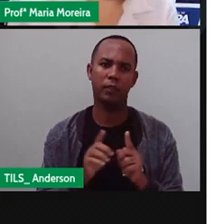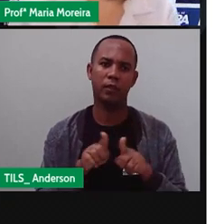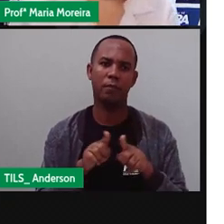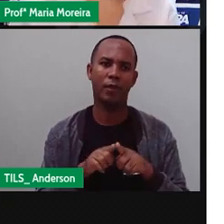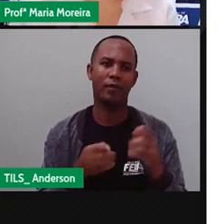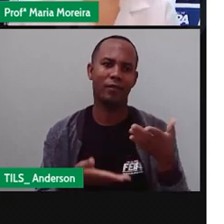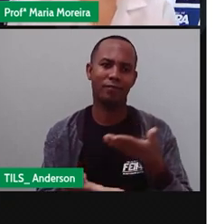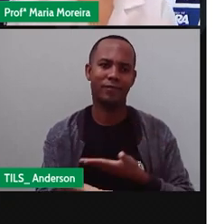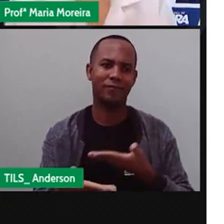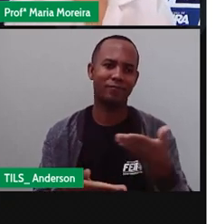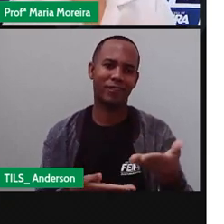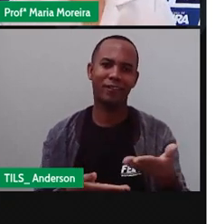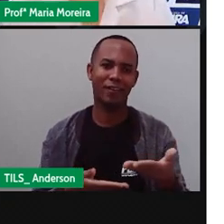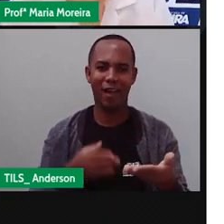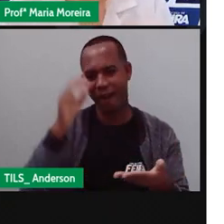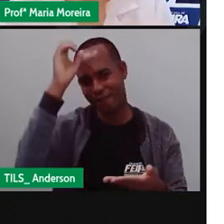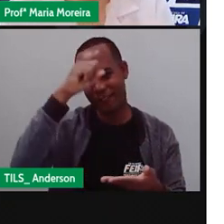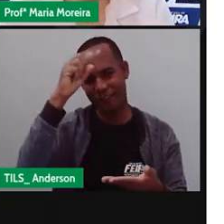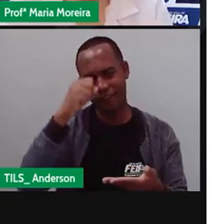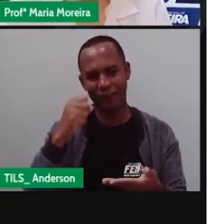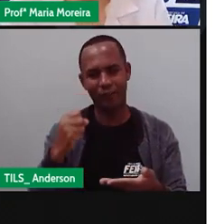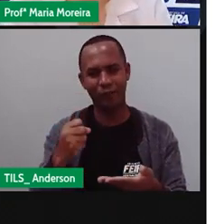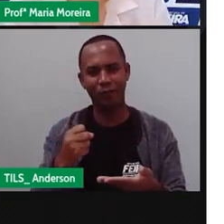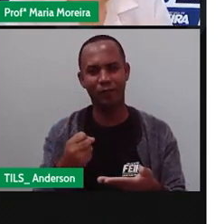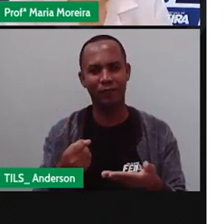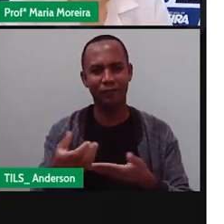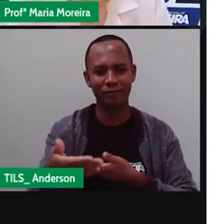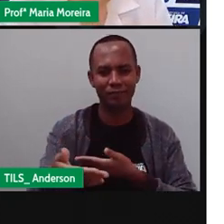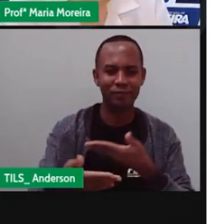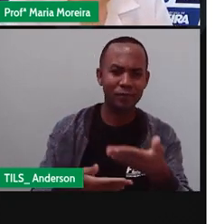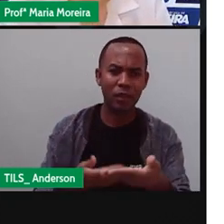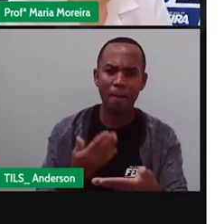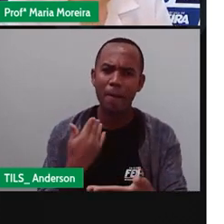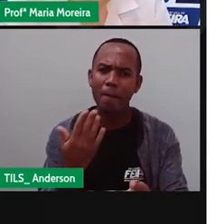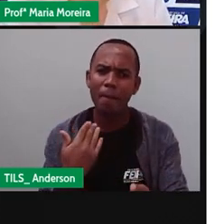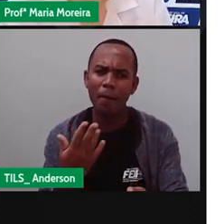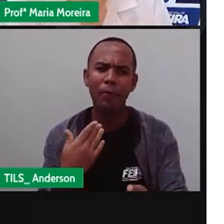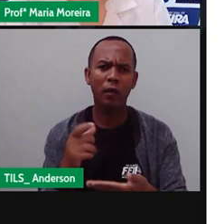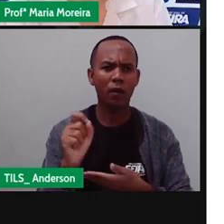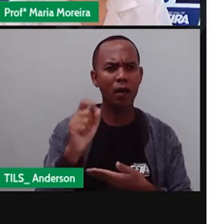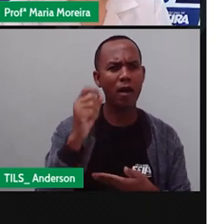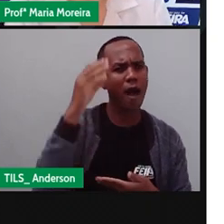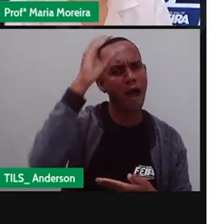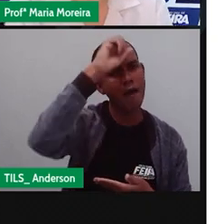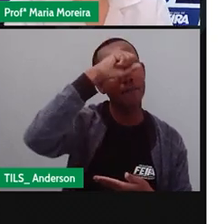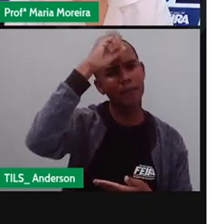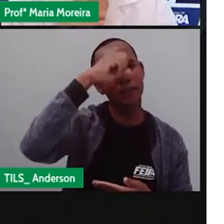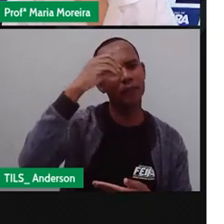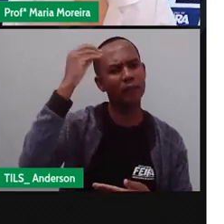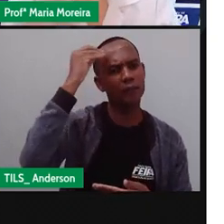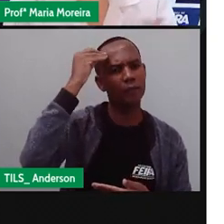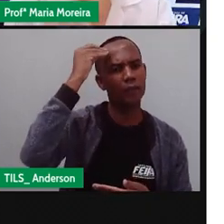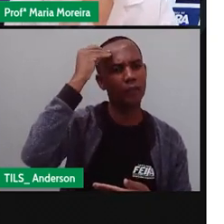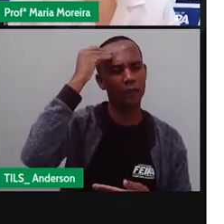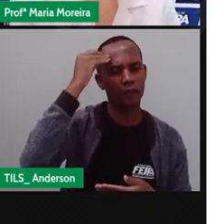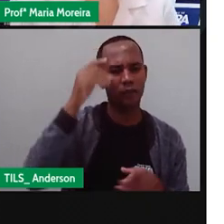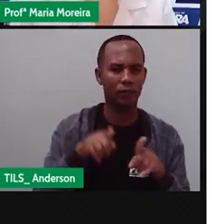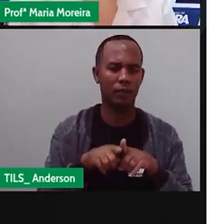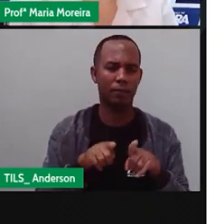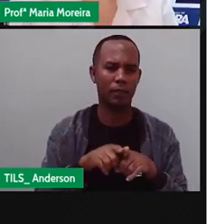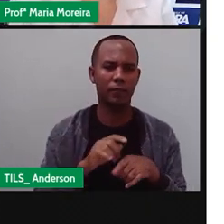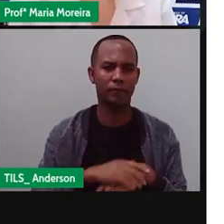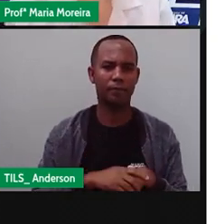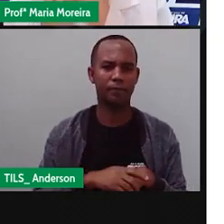de experiências, né? Como, por exemplo, o quê? O diálogo com pessoas estudiosas, entre outros. Então, quando a Pro começou